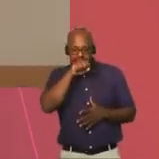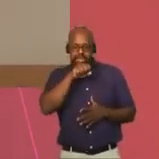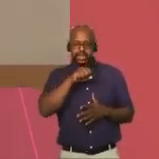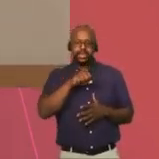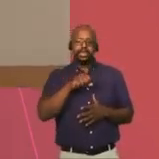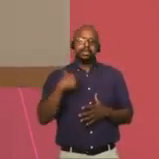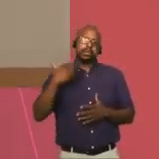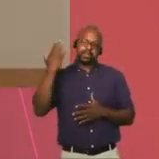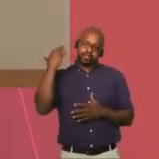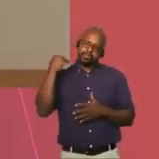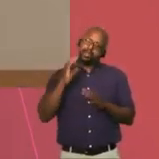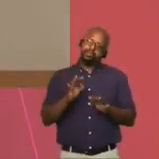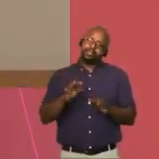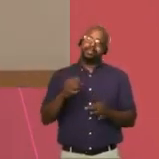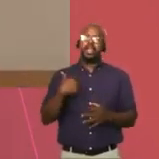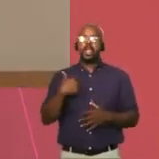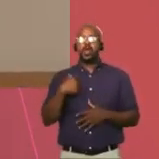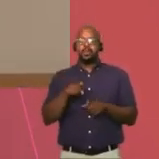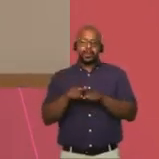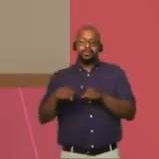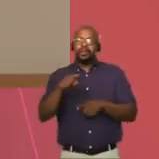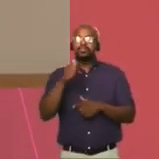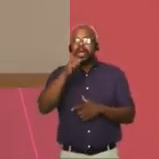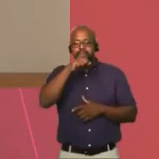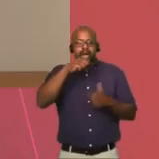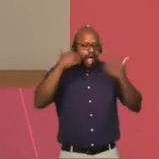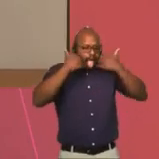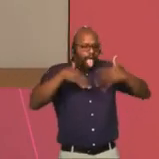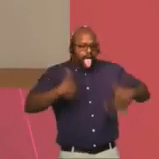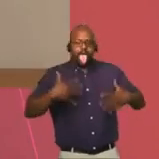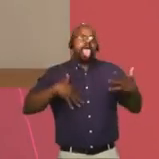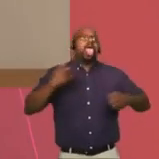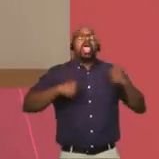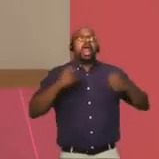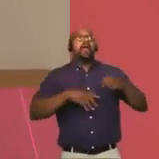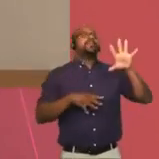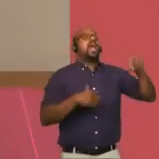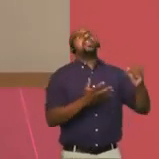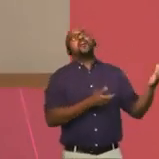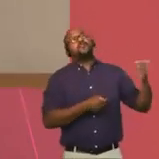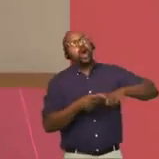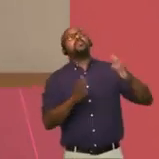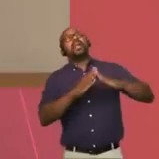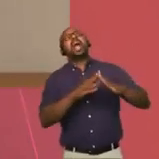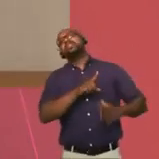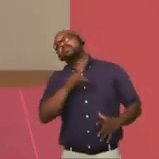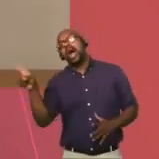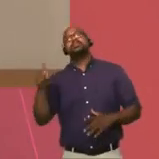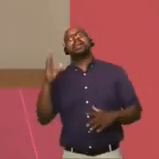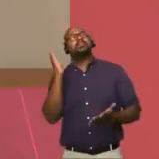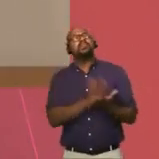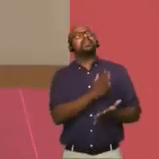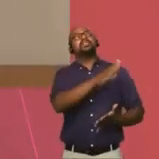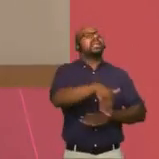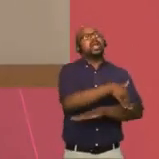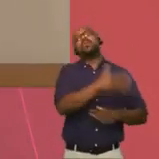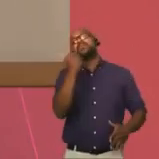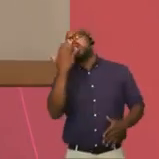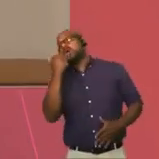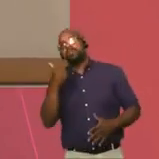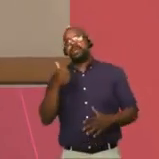na minha prova e se era assim os meus irmãos a minha mãe desesperada buscando a gente volta para casa sai da rua vem nem comer